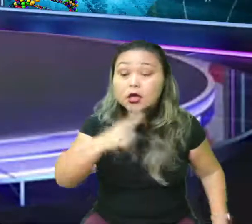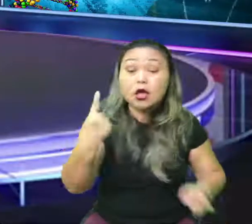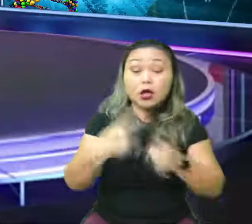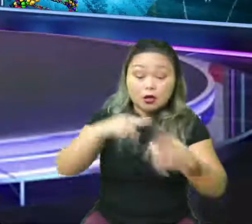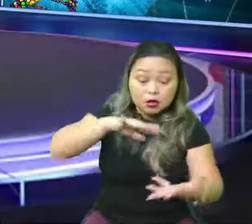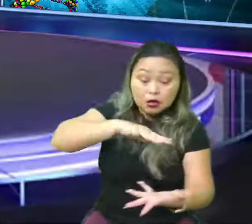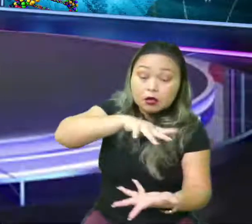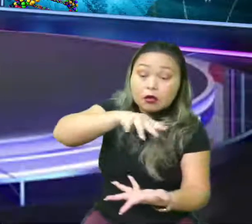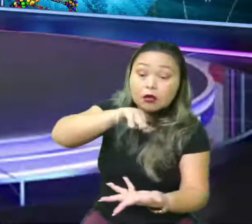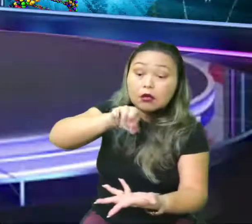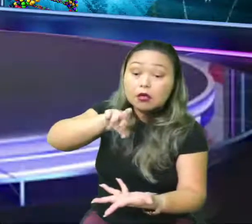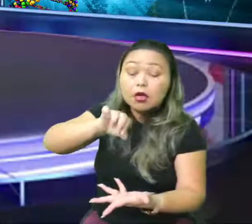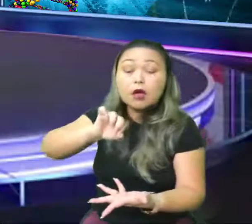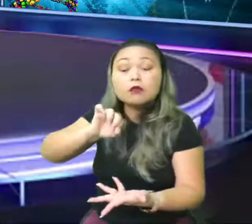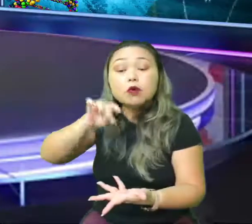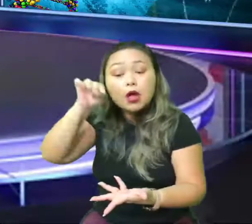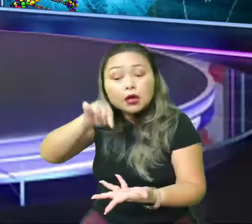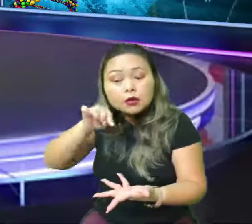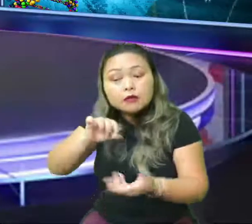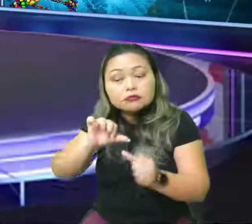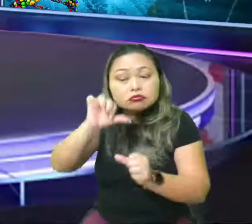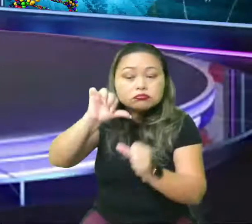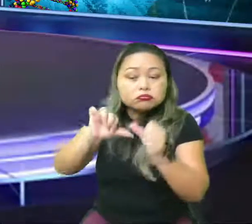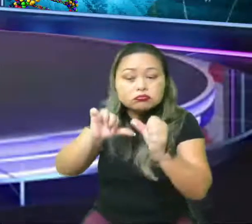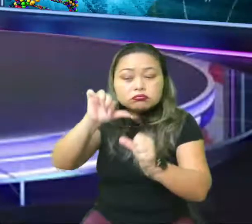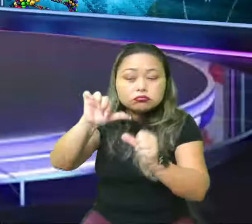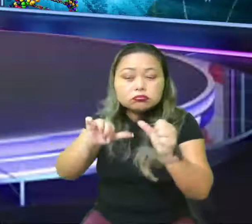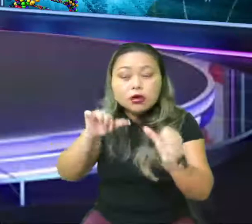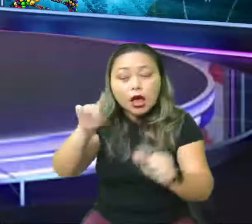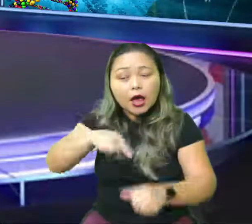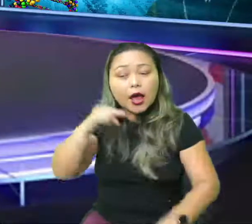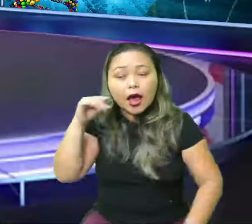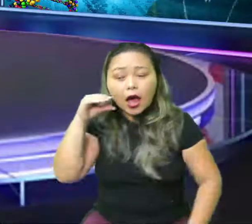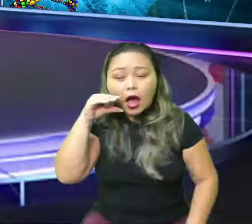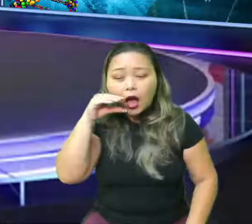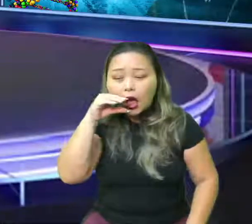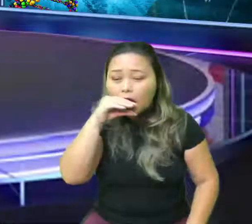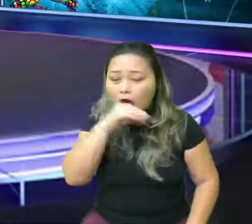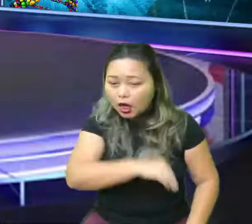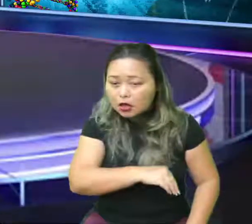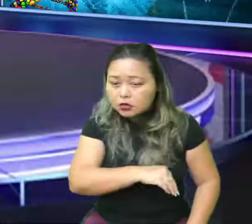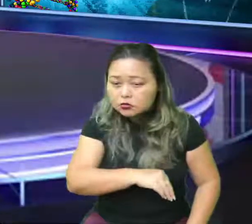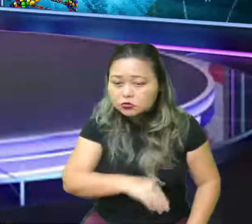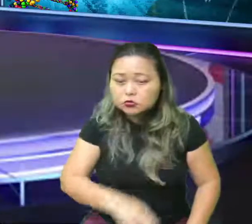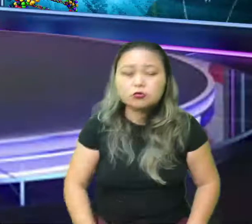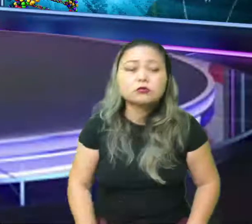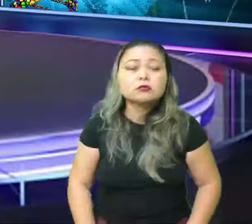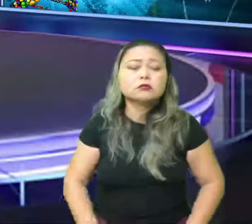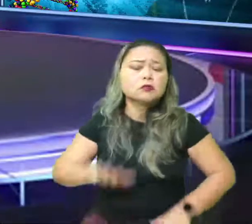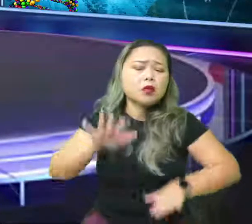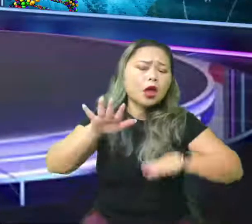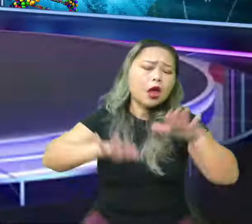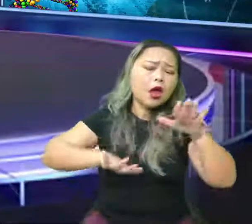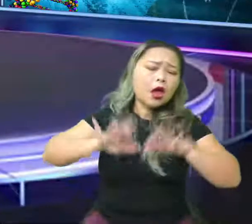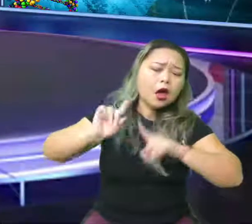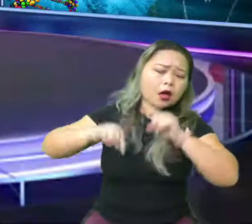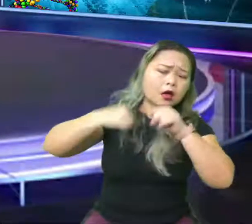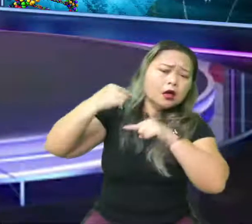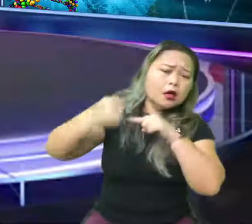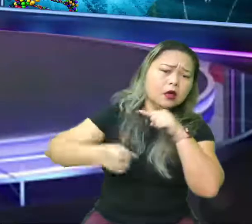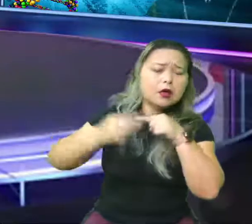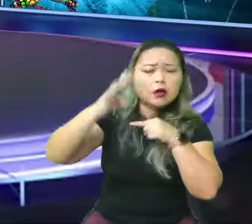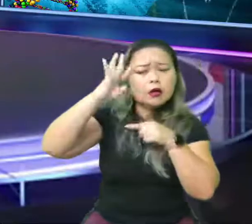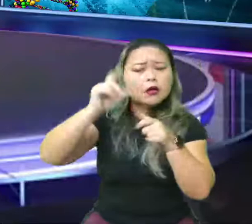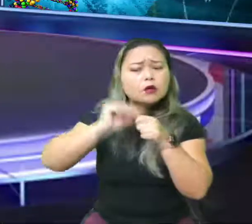sofrendo resfriamento. Então, era quente ainda, certo? Então, a gente vai ver mais para frente